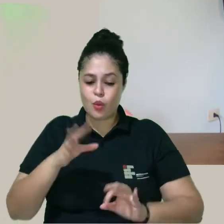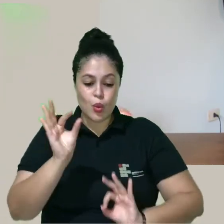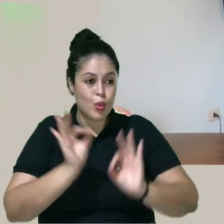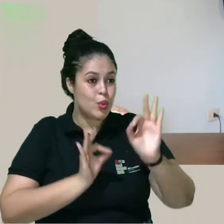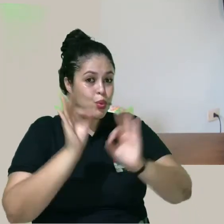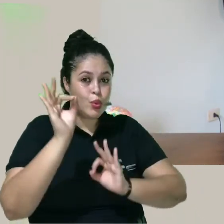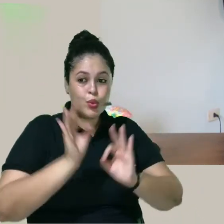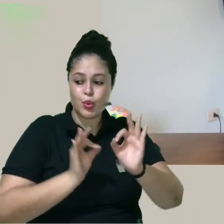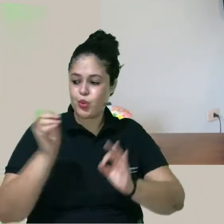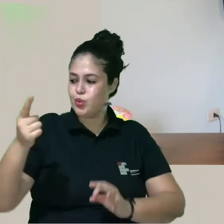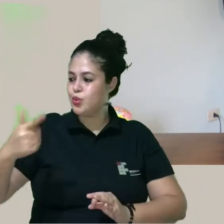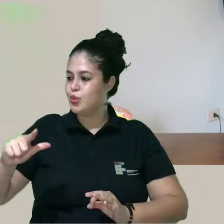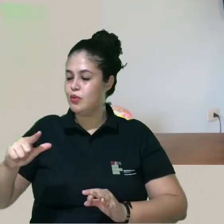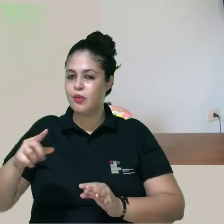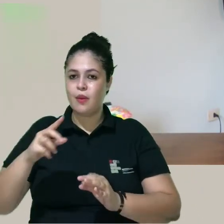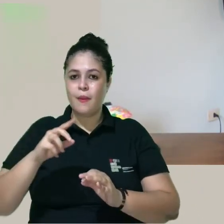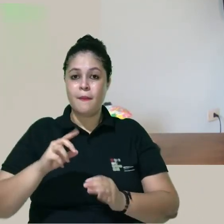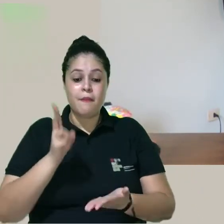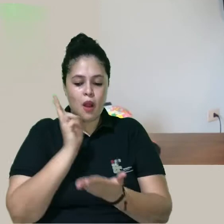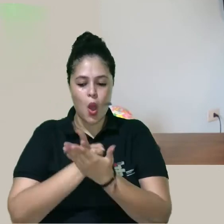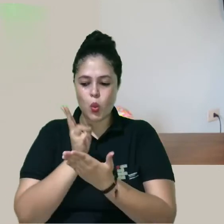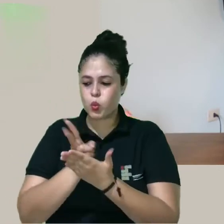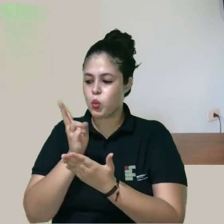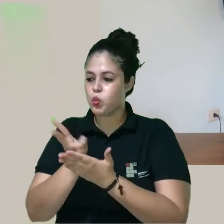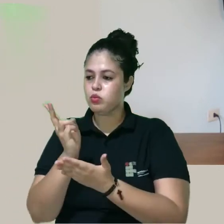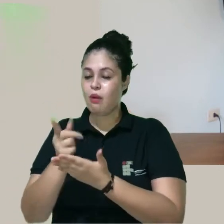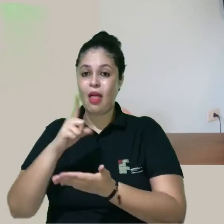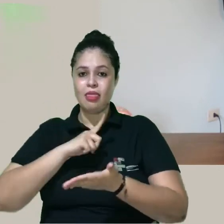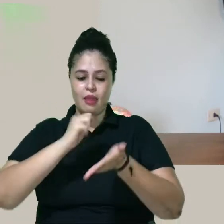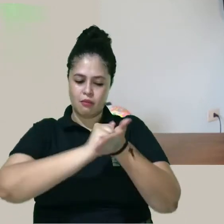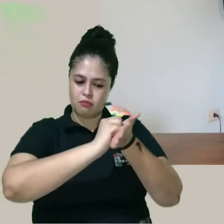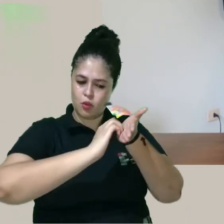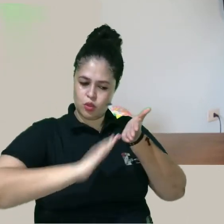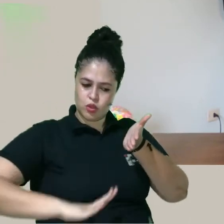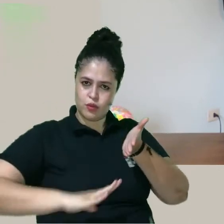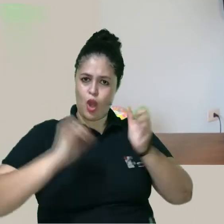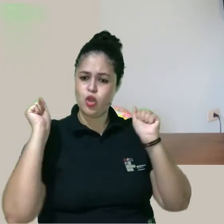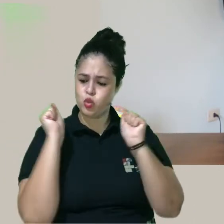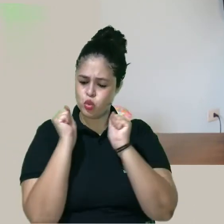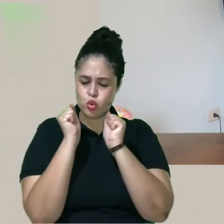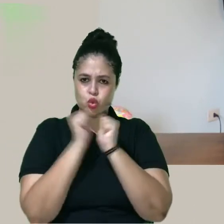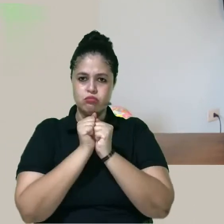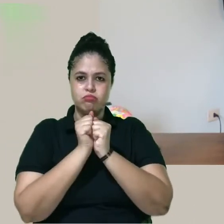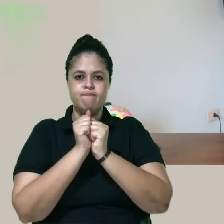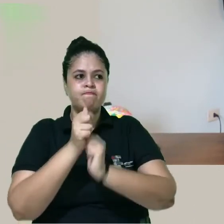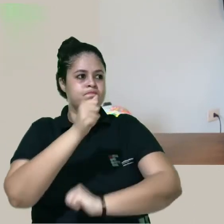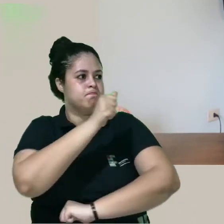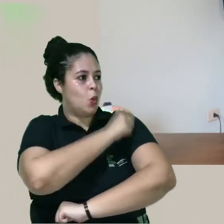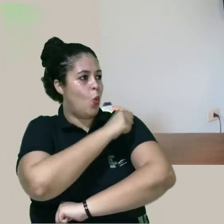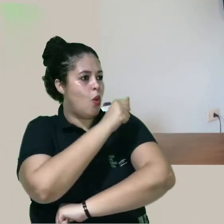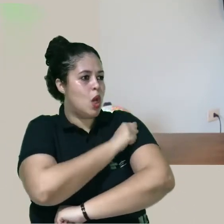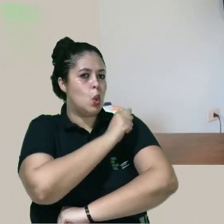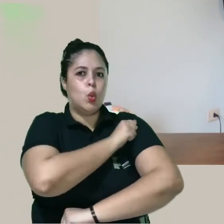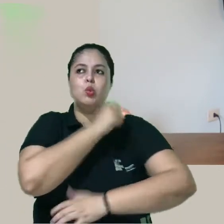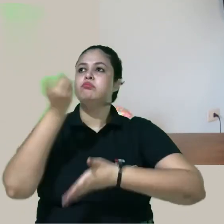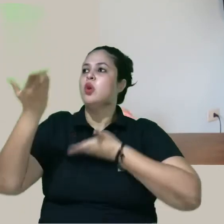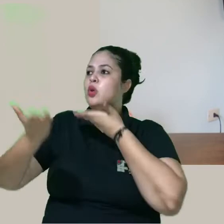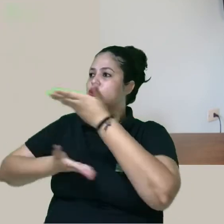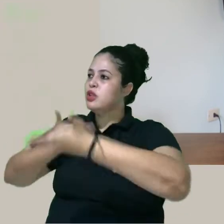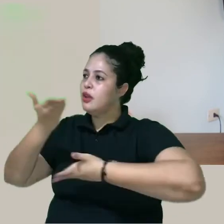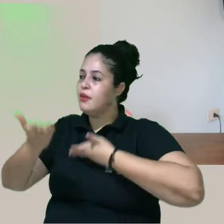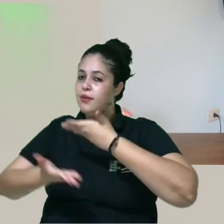se reorganizar para manter algum tipo de atividade junto ao seu público, né,